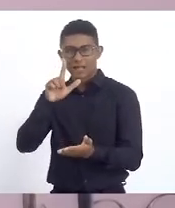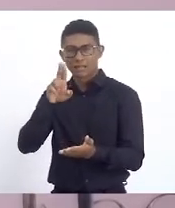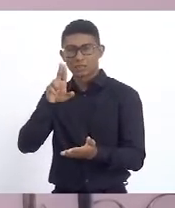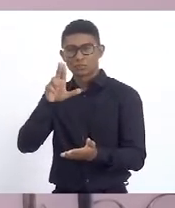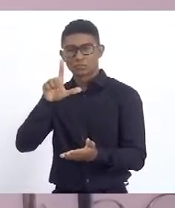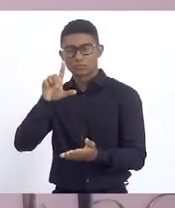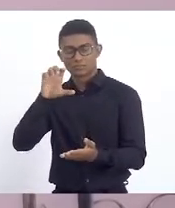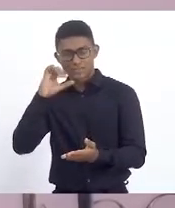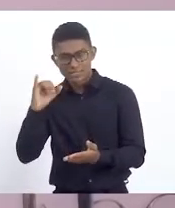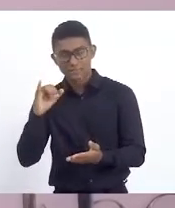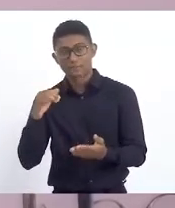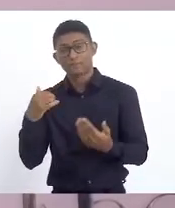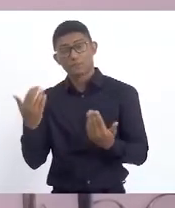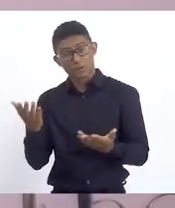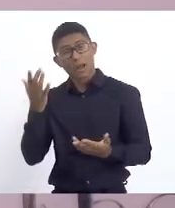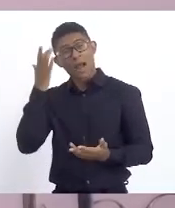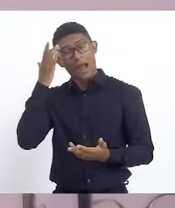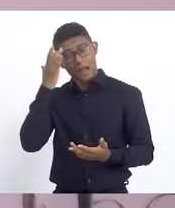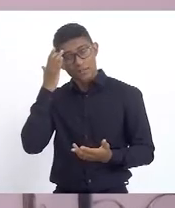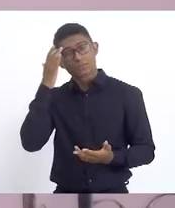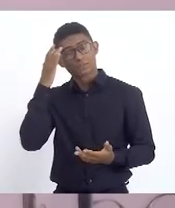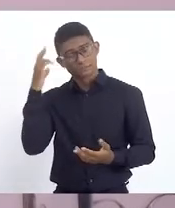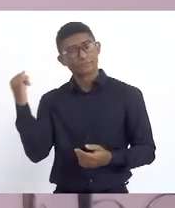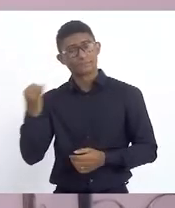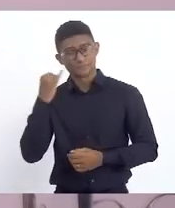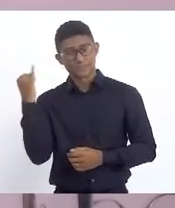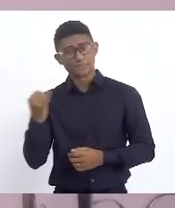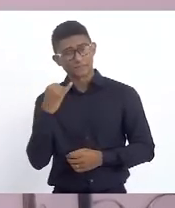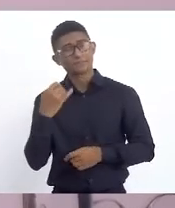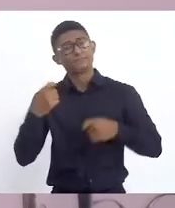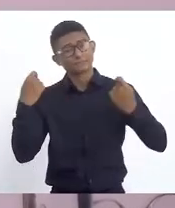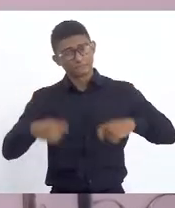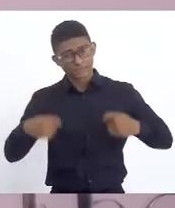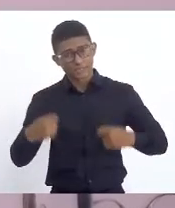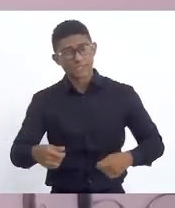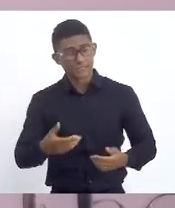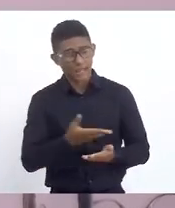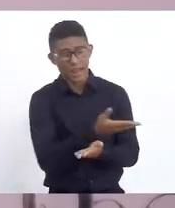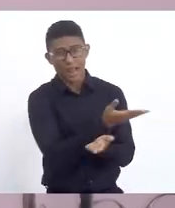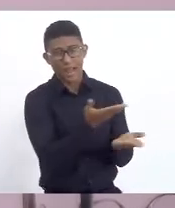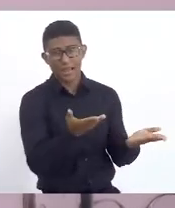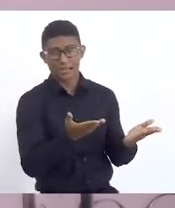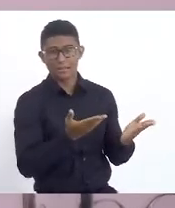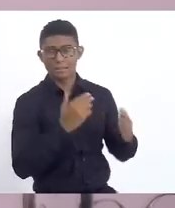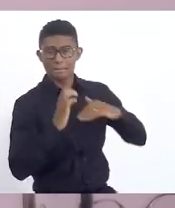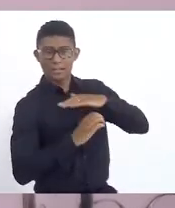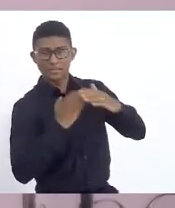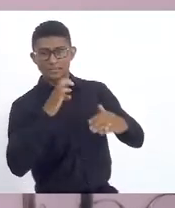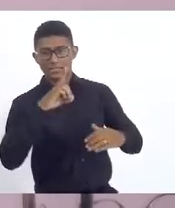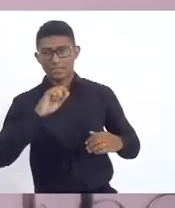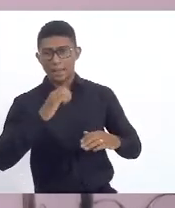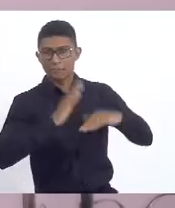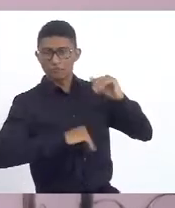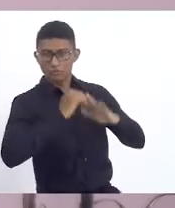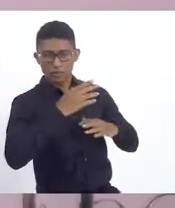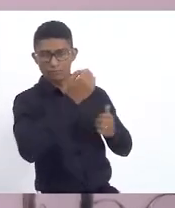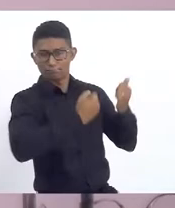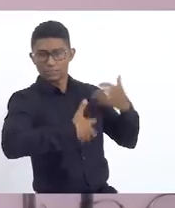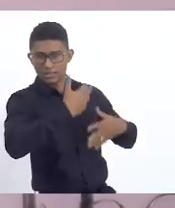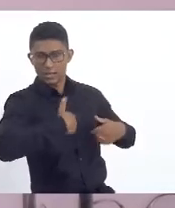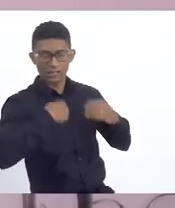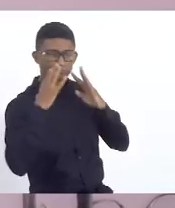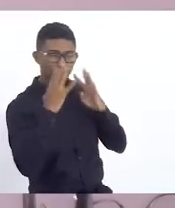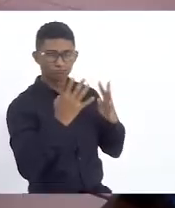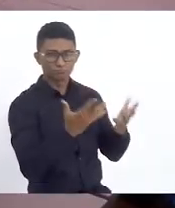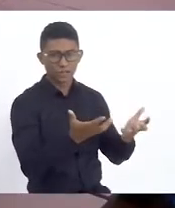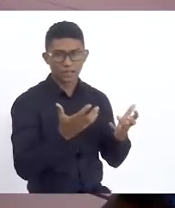oportuno e gostaria de ouvir, evidentemente, os profissionais da SEDAI sobre esse tema. Muito obrigado, deputada. Antes de